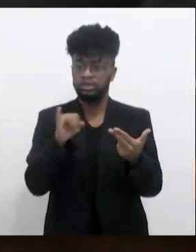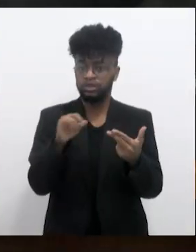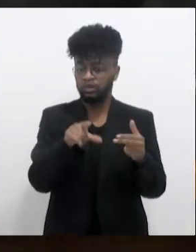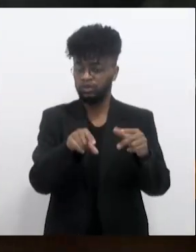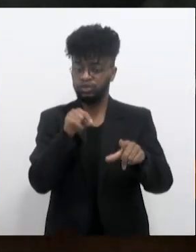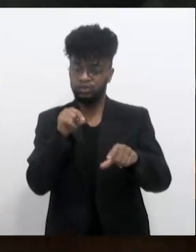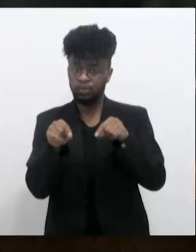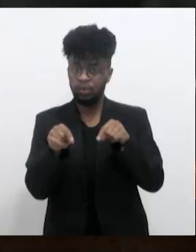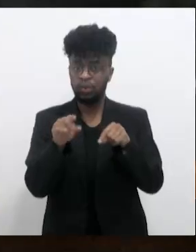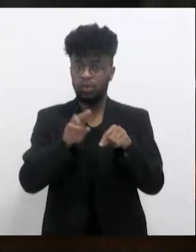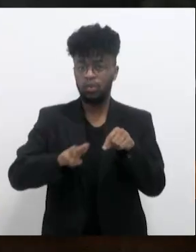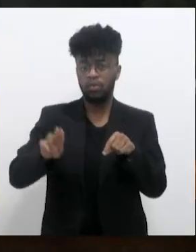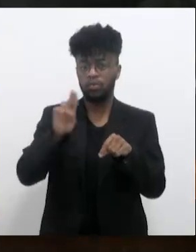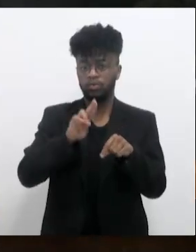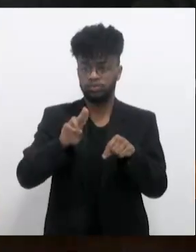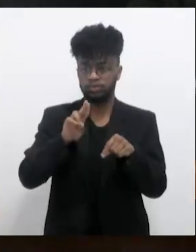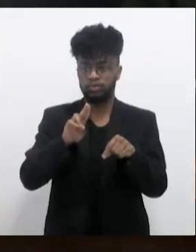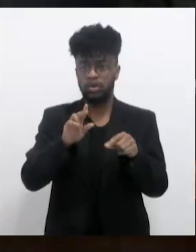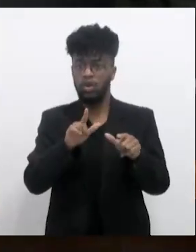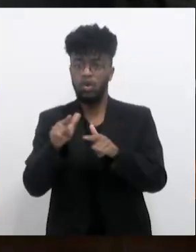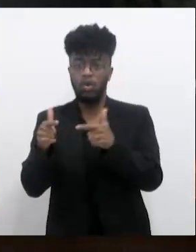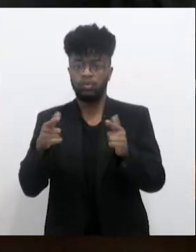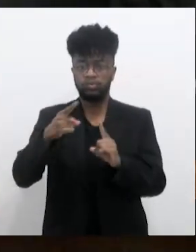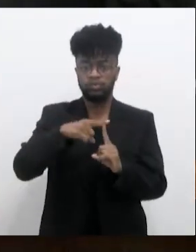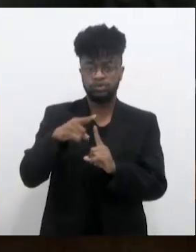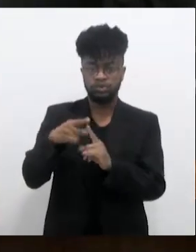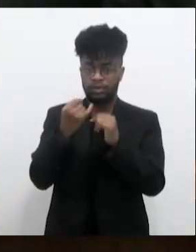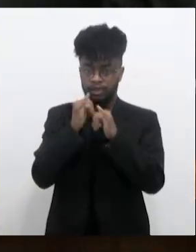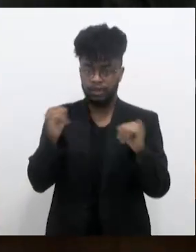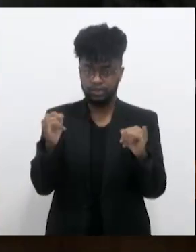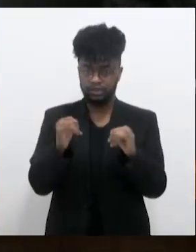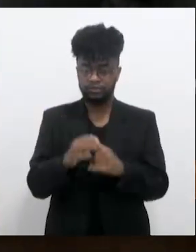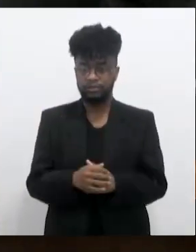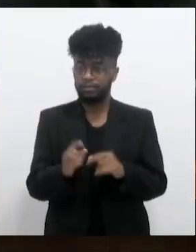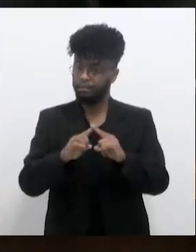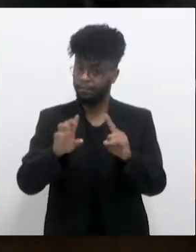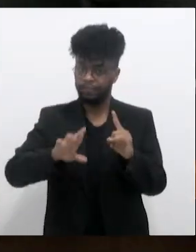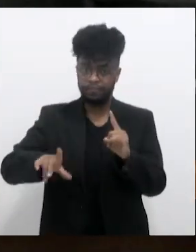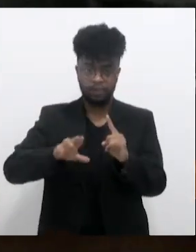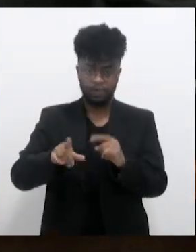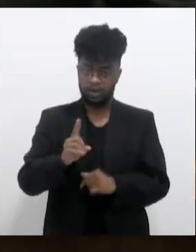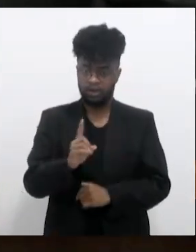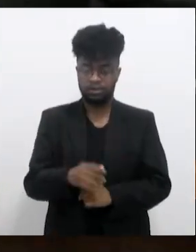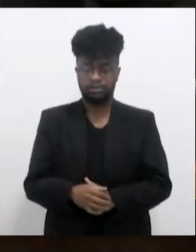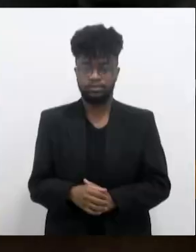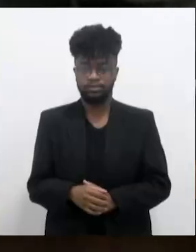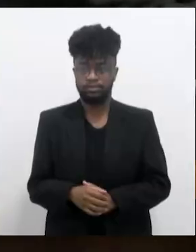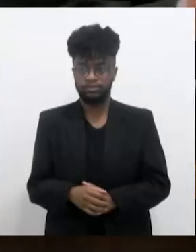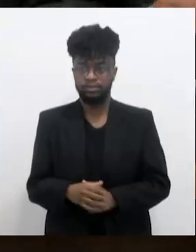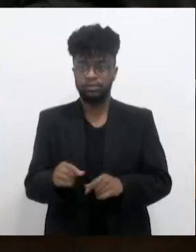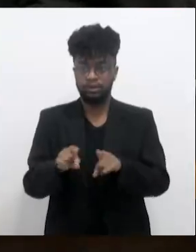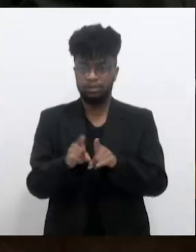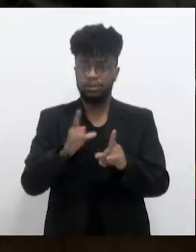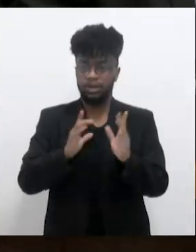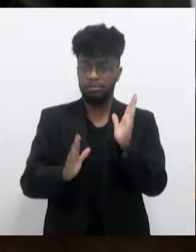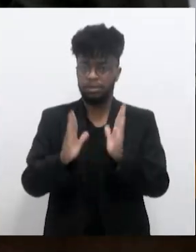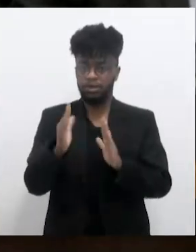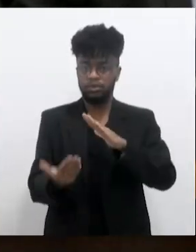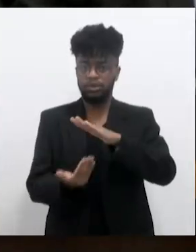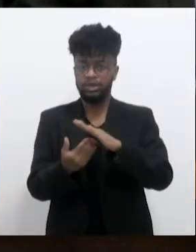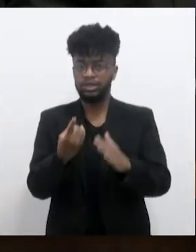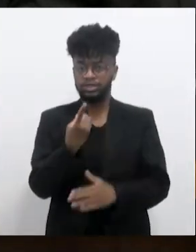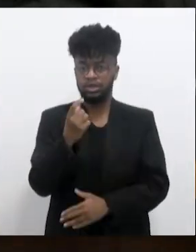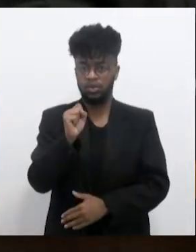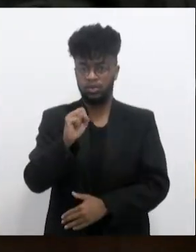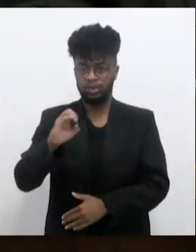optar em utilizar um outro tipo de energia, mas não é o caso. Inclusive tem um prazo de 180